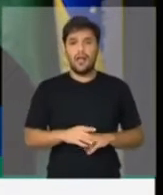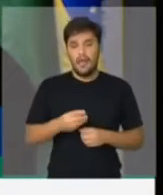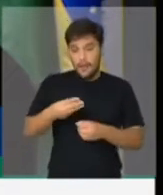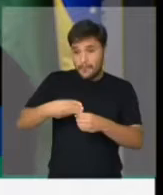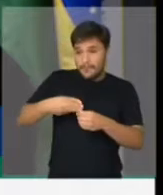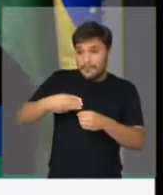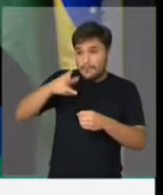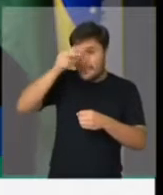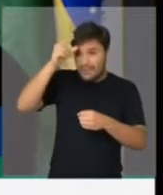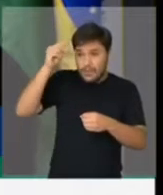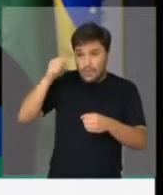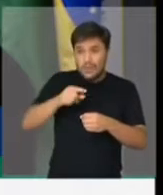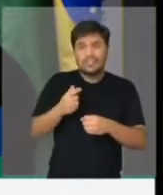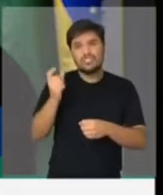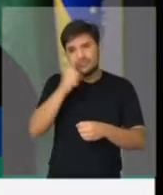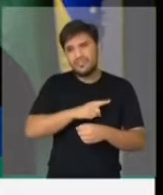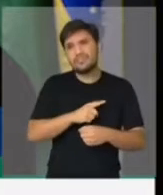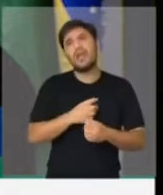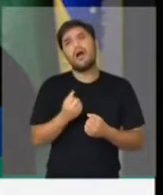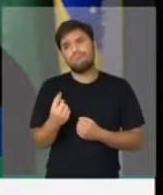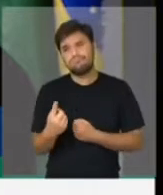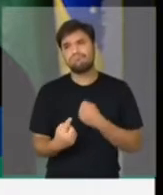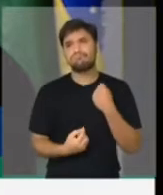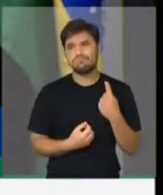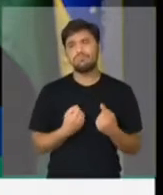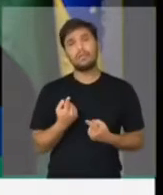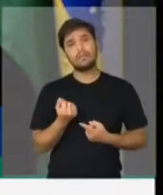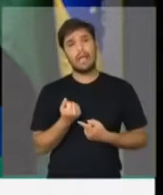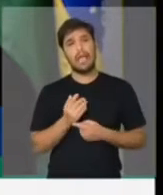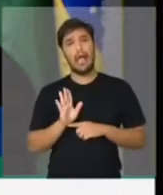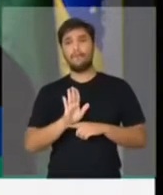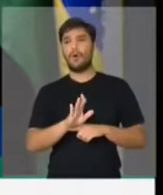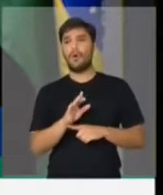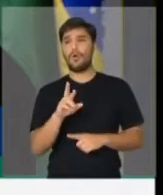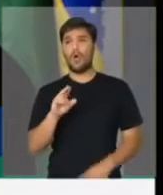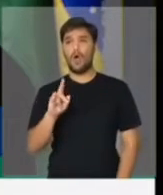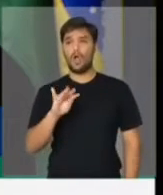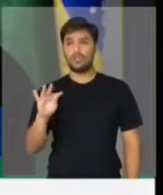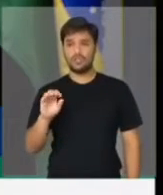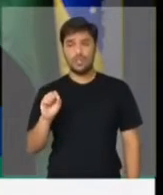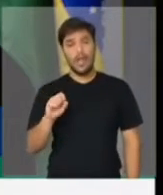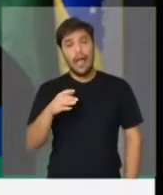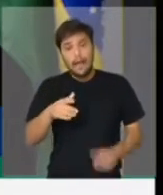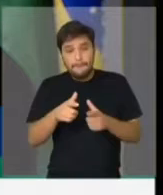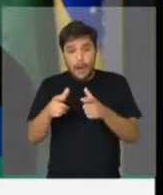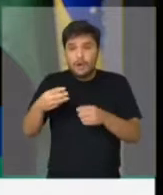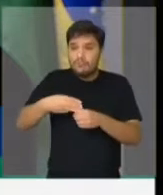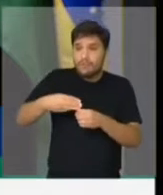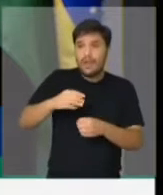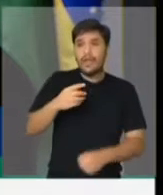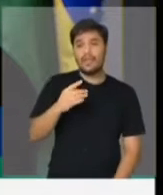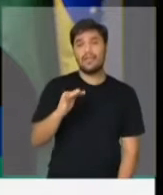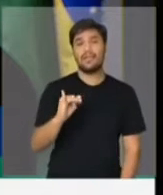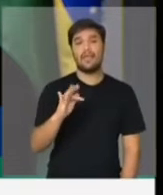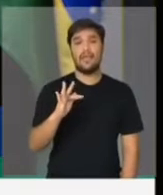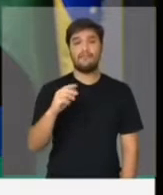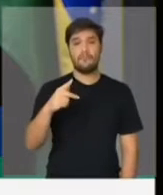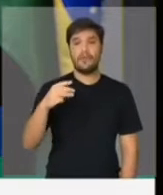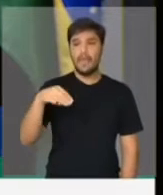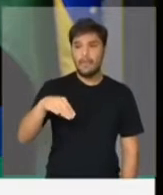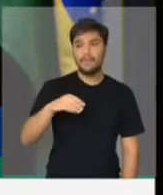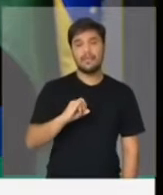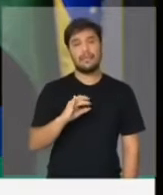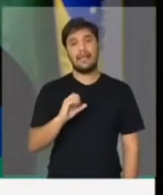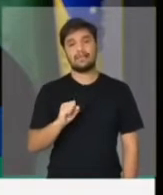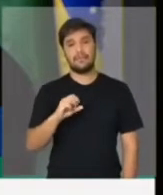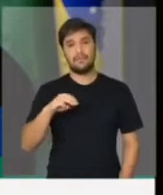muito difícil, salvo exceções que têm royalties. A maioria vive do FPM e uma pequena parcela do ICMS. Então,